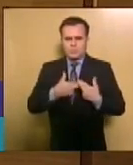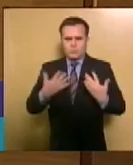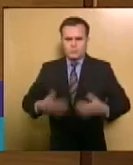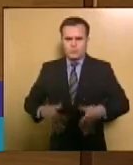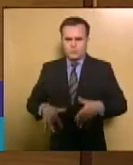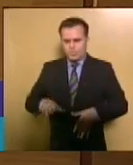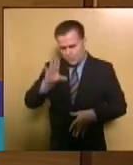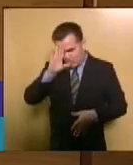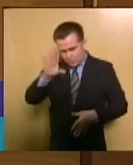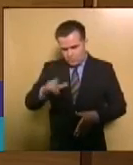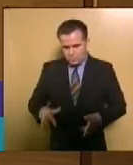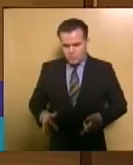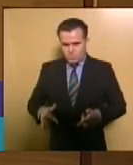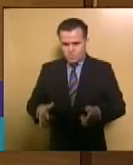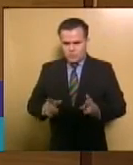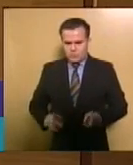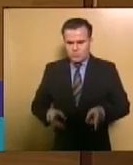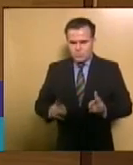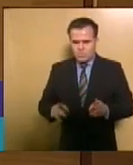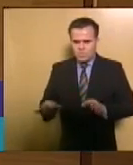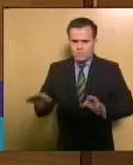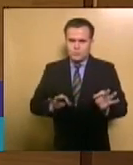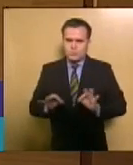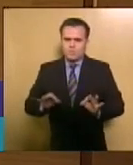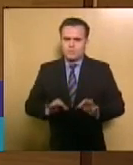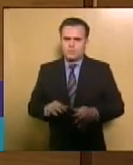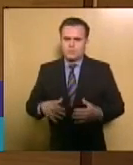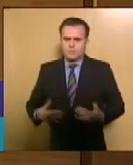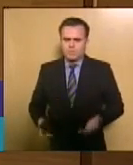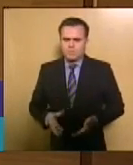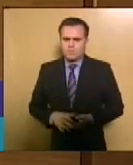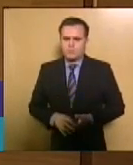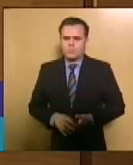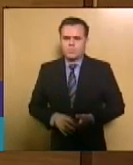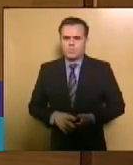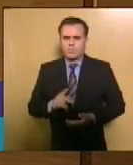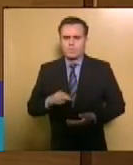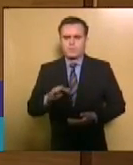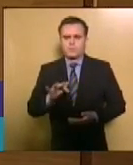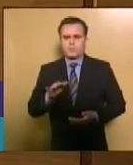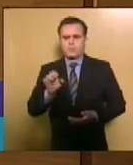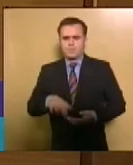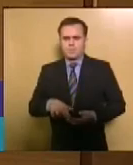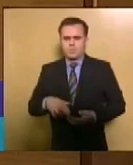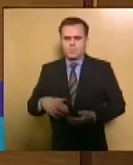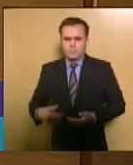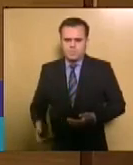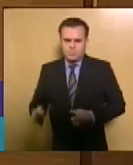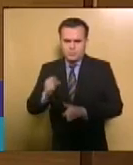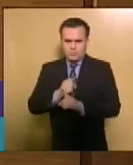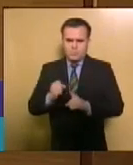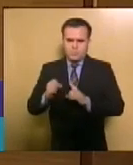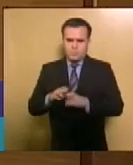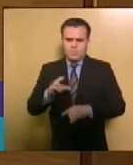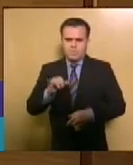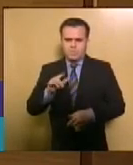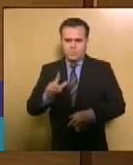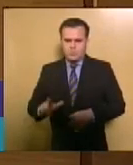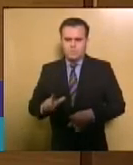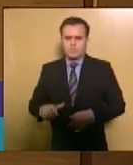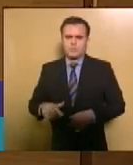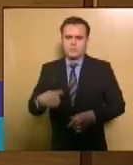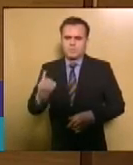principais atos de ressocialização do das internas do pref na sociedade civil onde nós